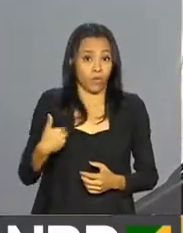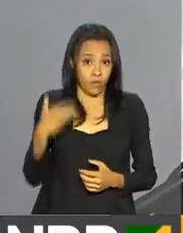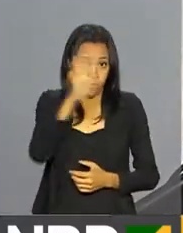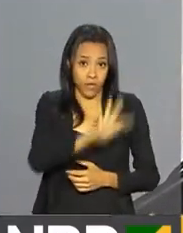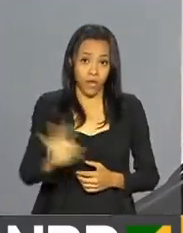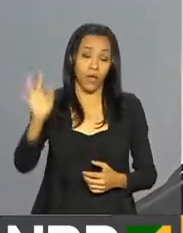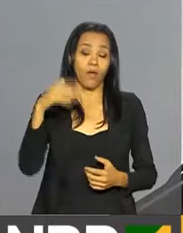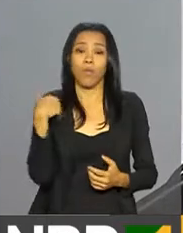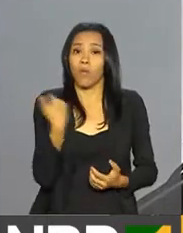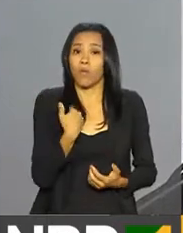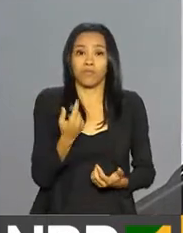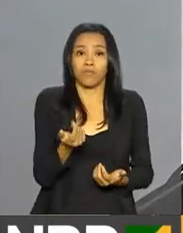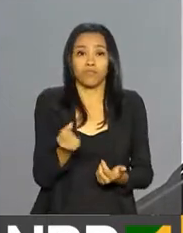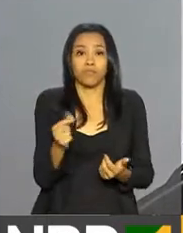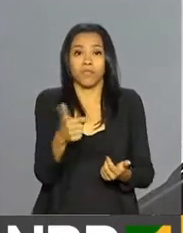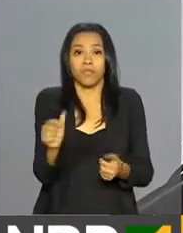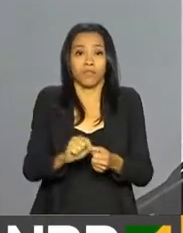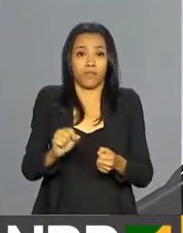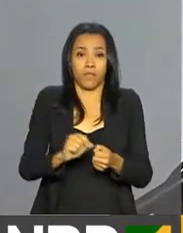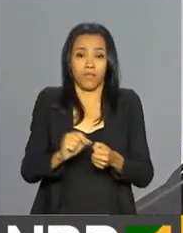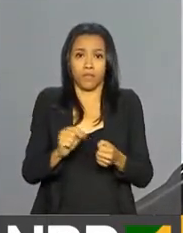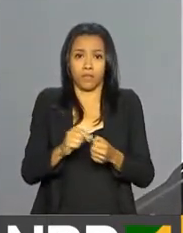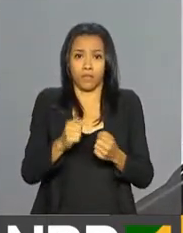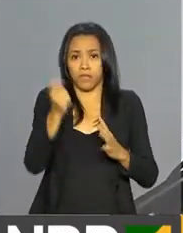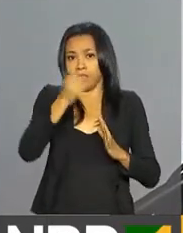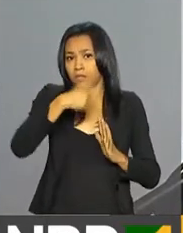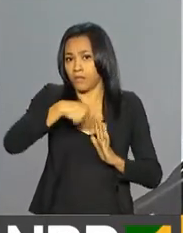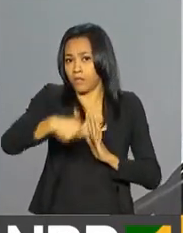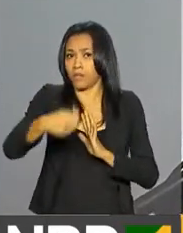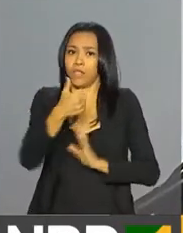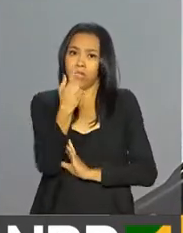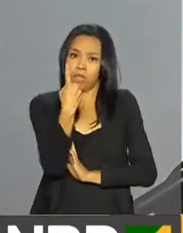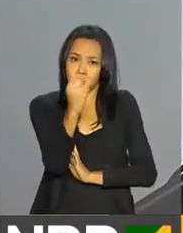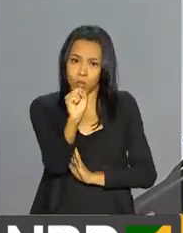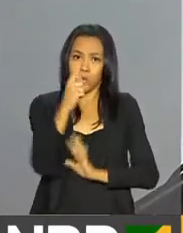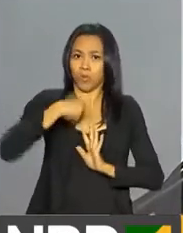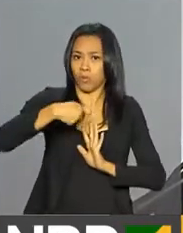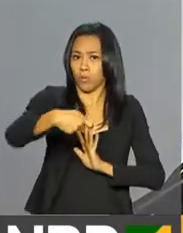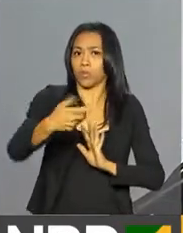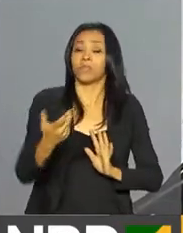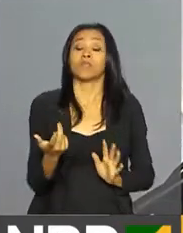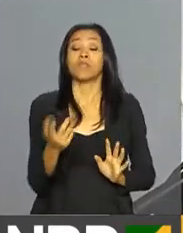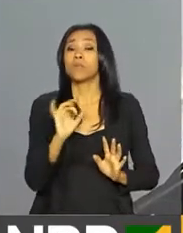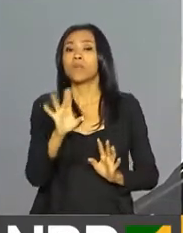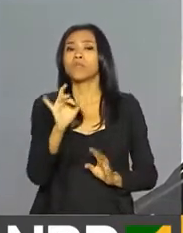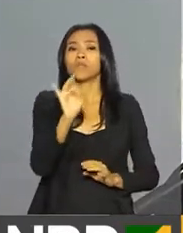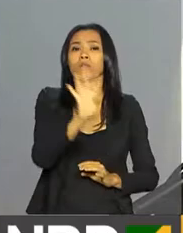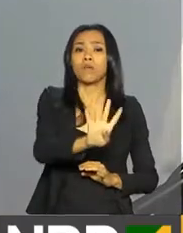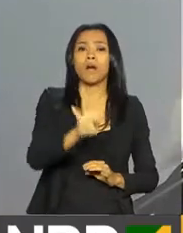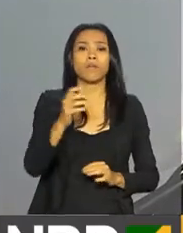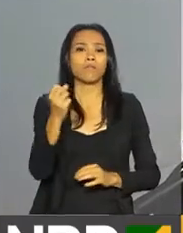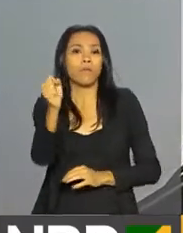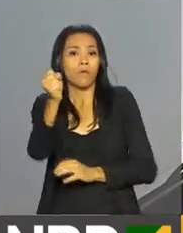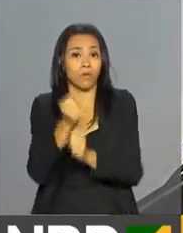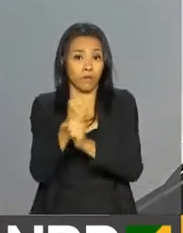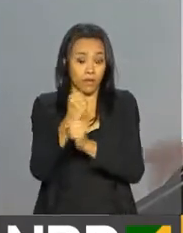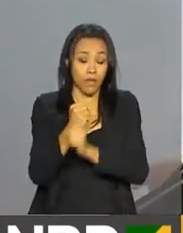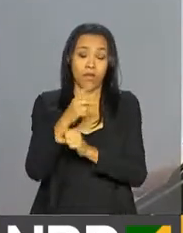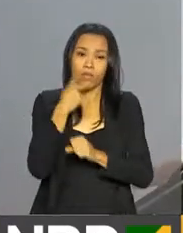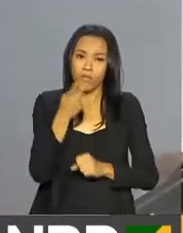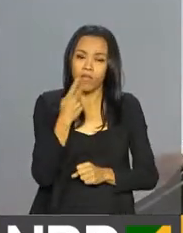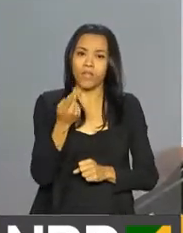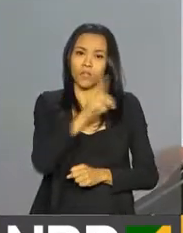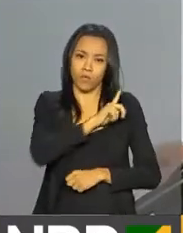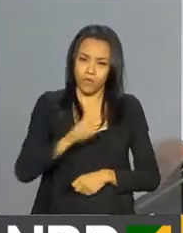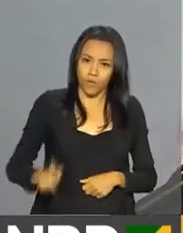nesses 18 19 meses note que não é um governo de quatro anos ou de oito anos nós estamos falando do governo 18